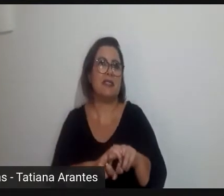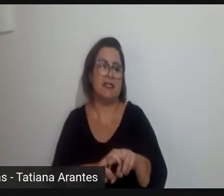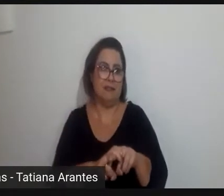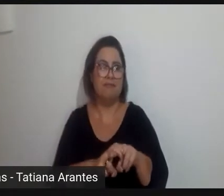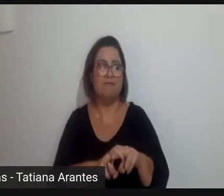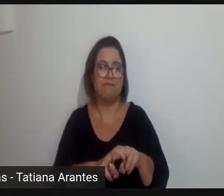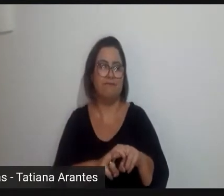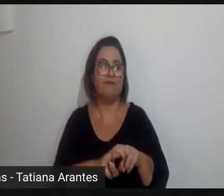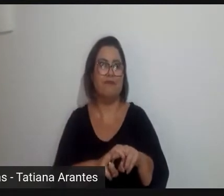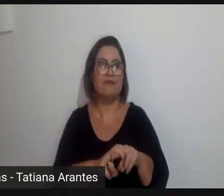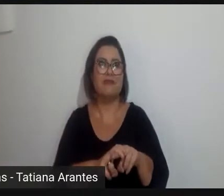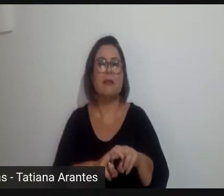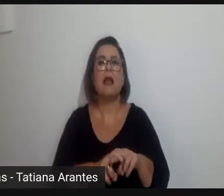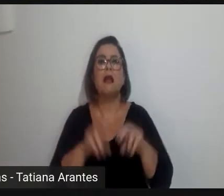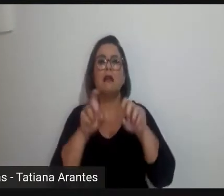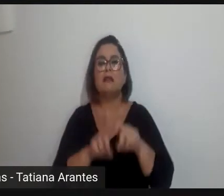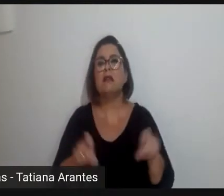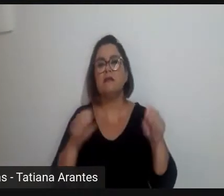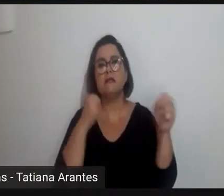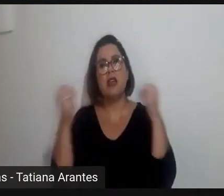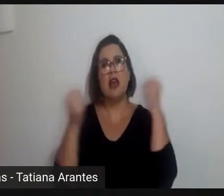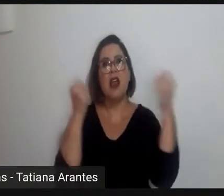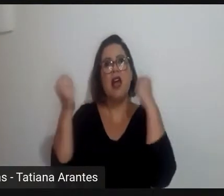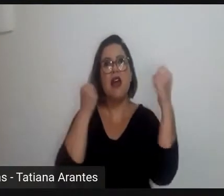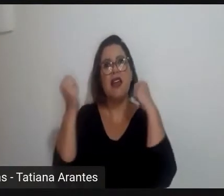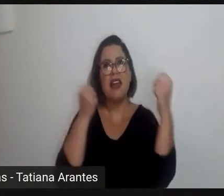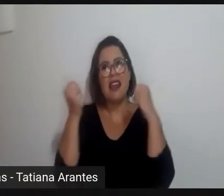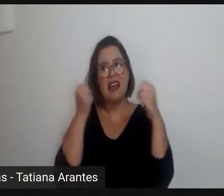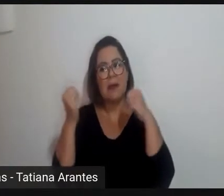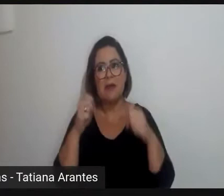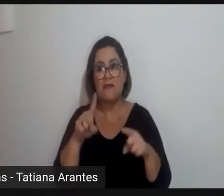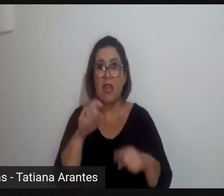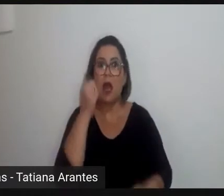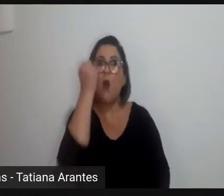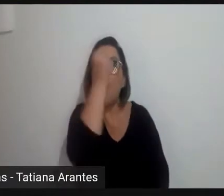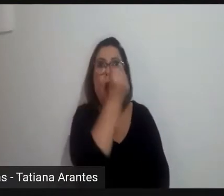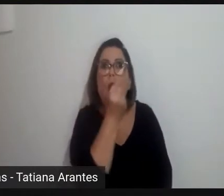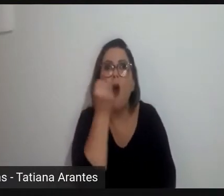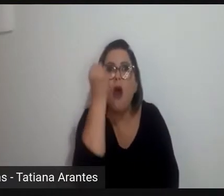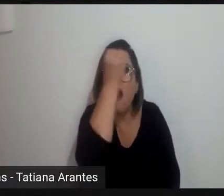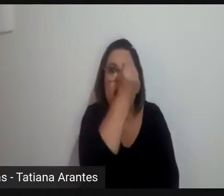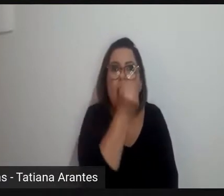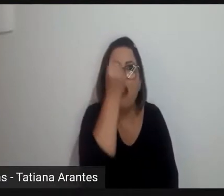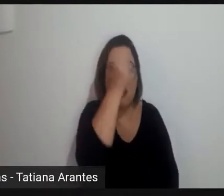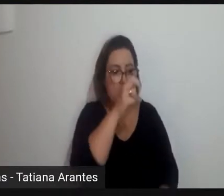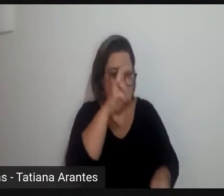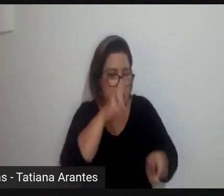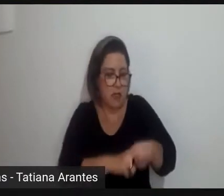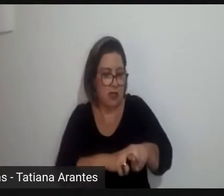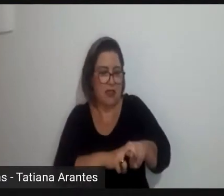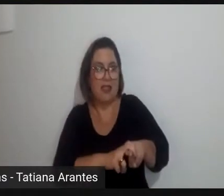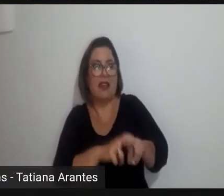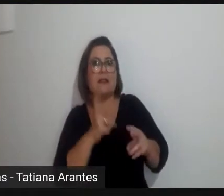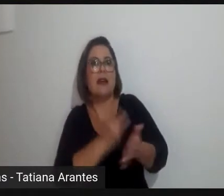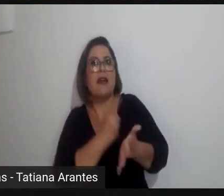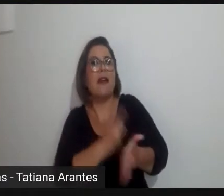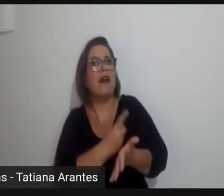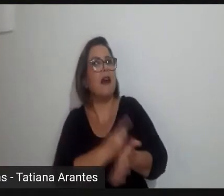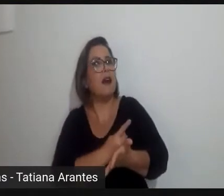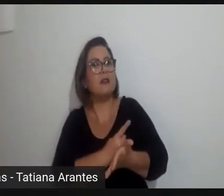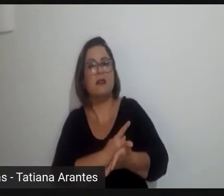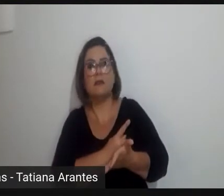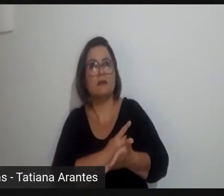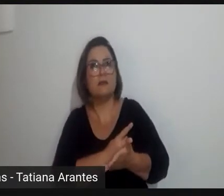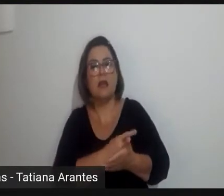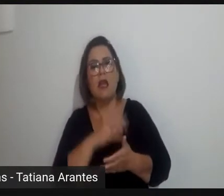várias atividades fixas na academia e depois ficar 8 horas seguidas sentada, de maneira contínua. Isso é muito ruim